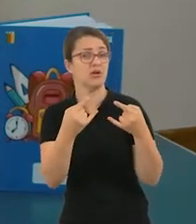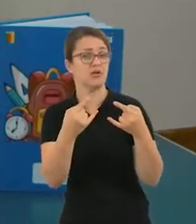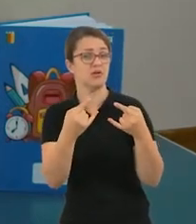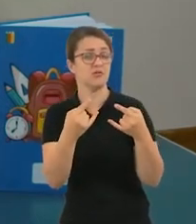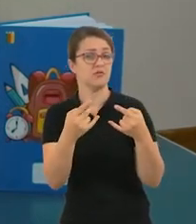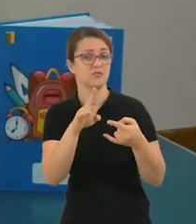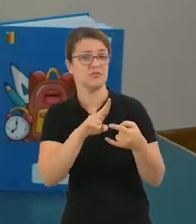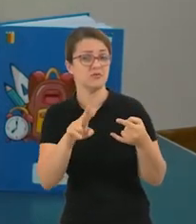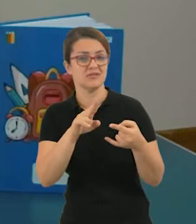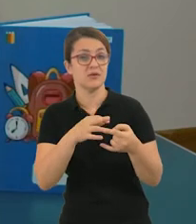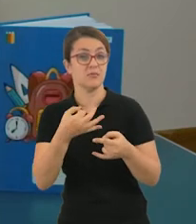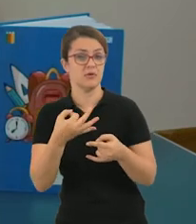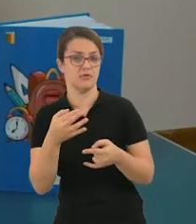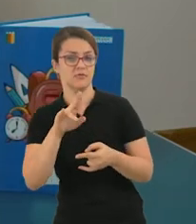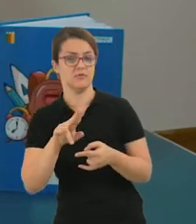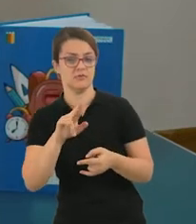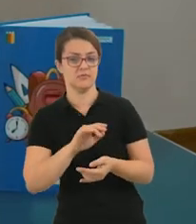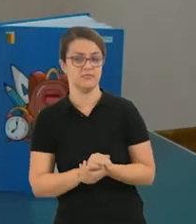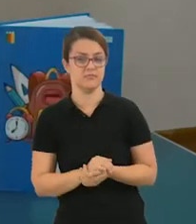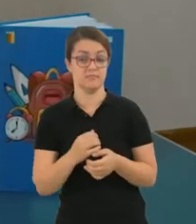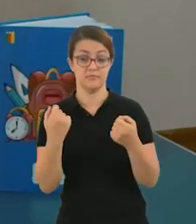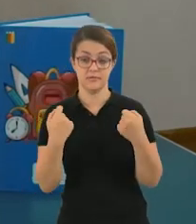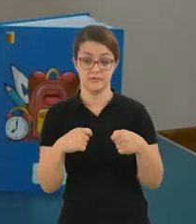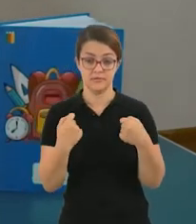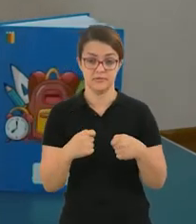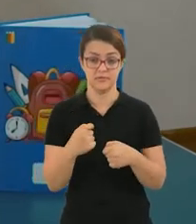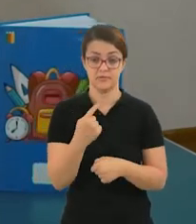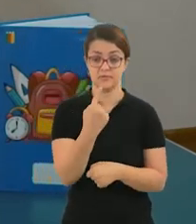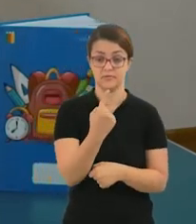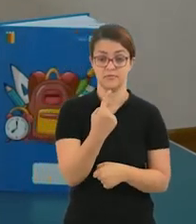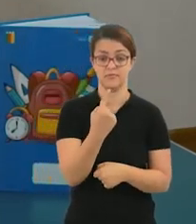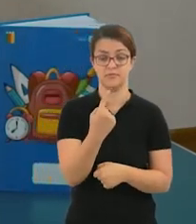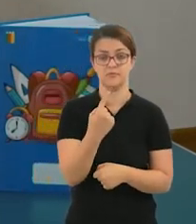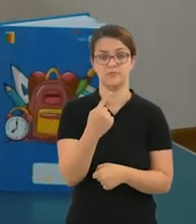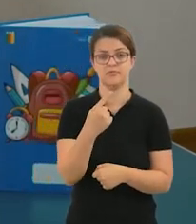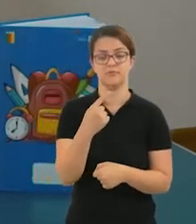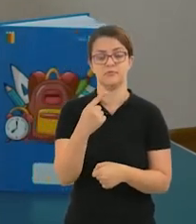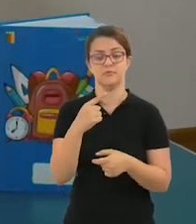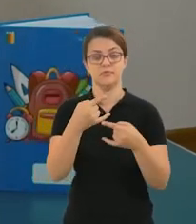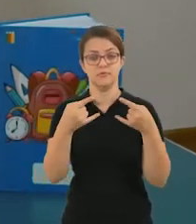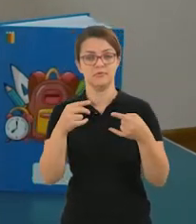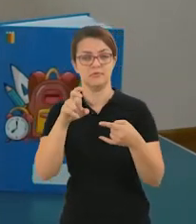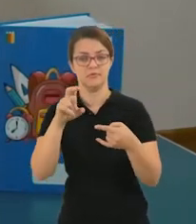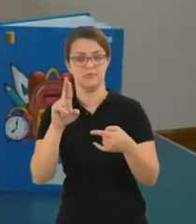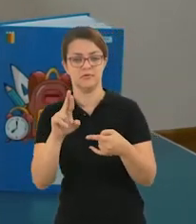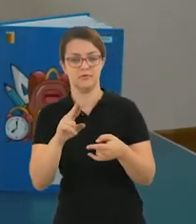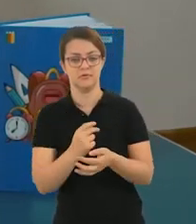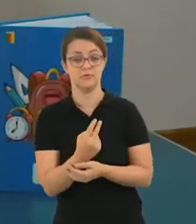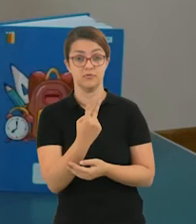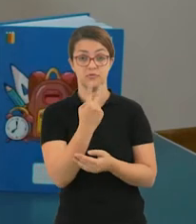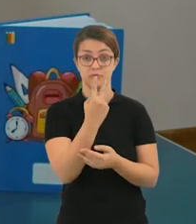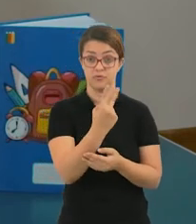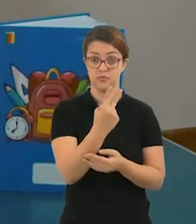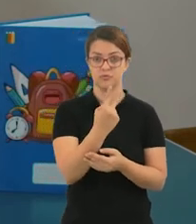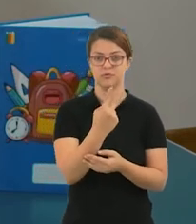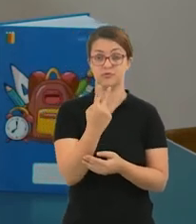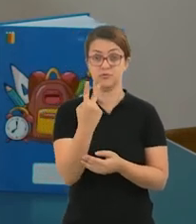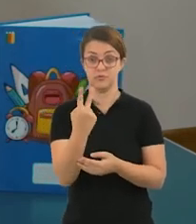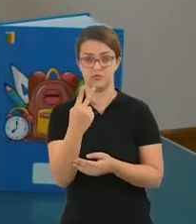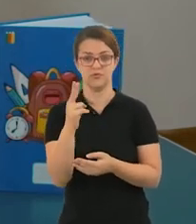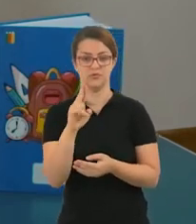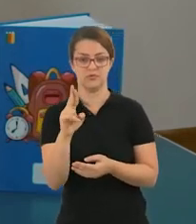eu vou precisar para fazer essa compra? Então eu vou precisar de uma nota de R$ 5,00, duas notas de R$